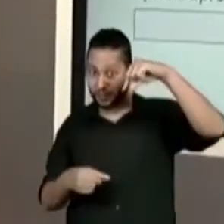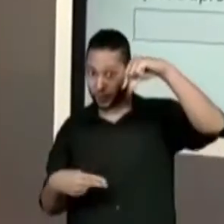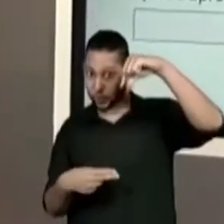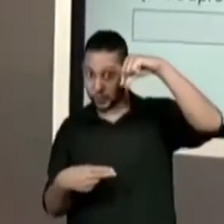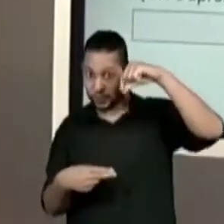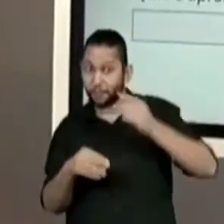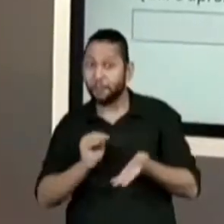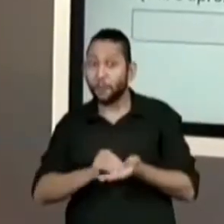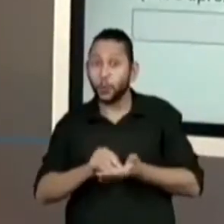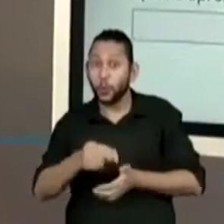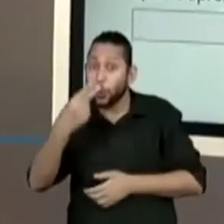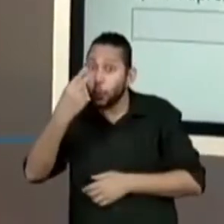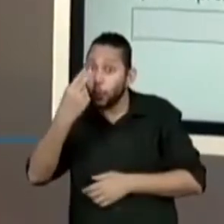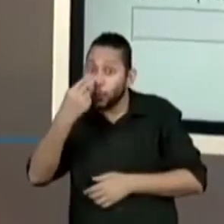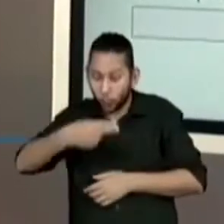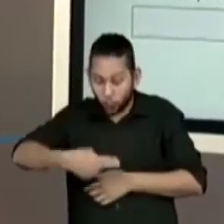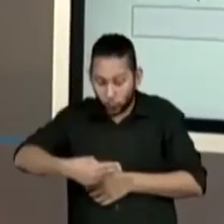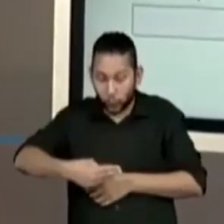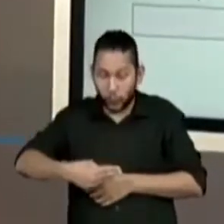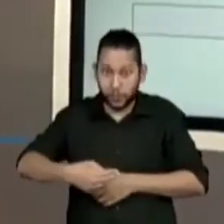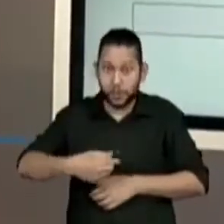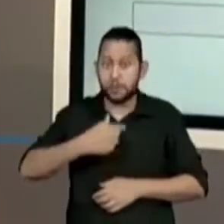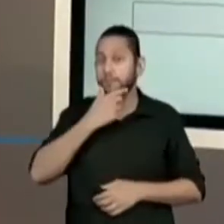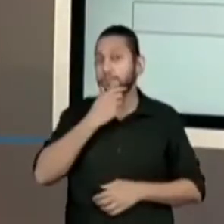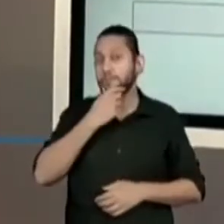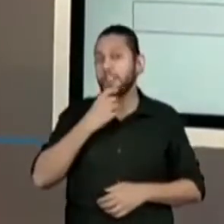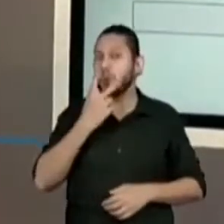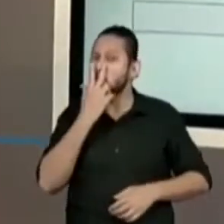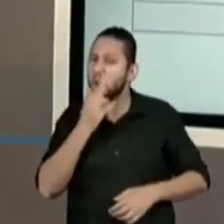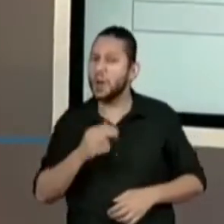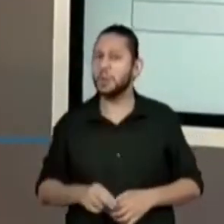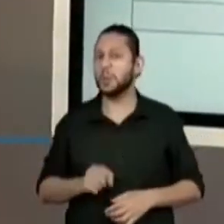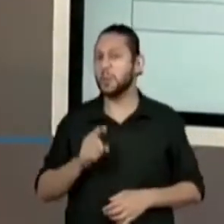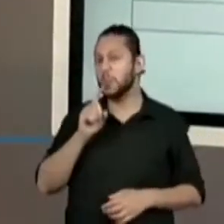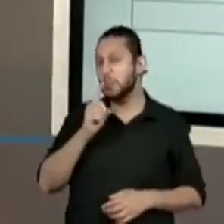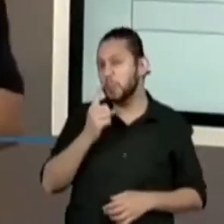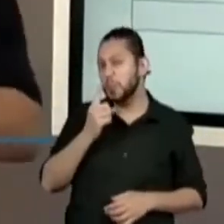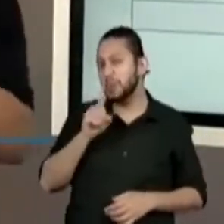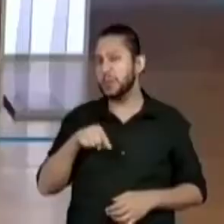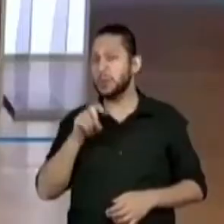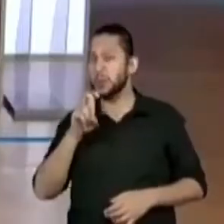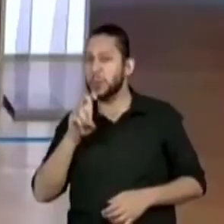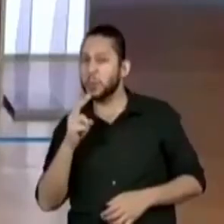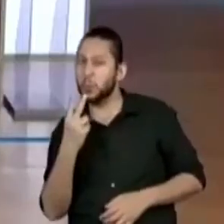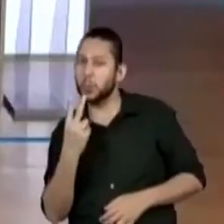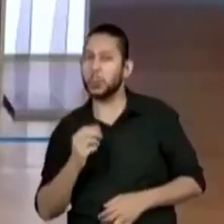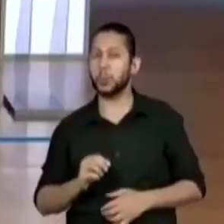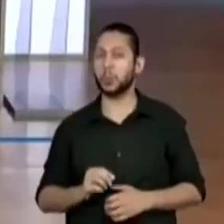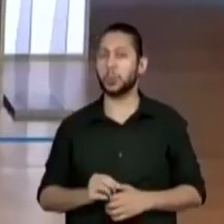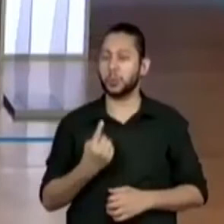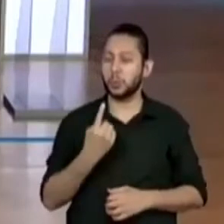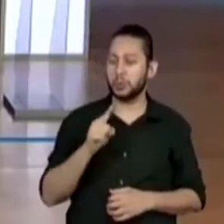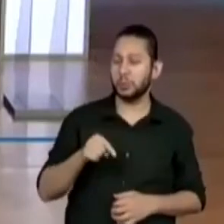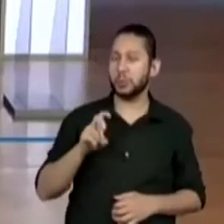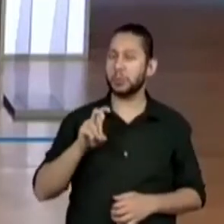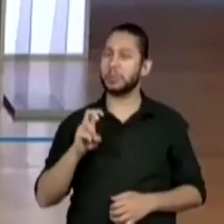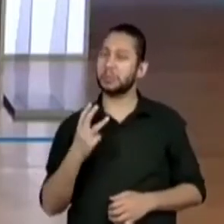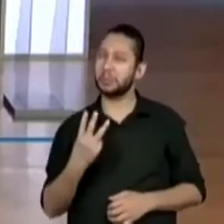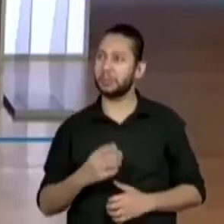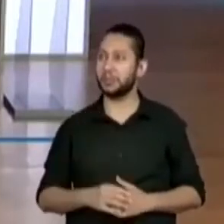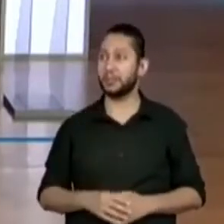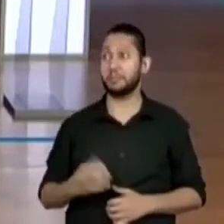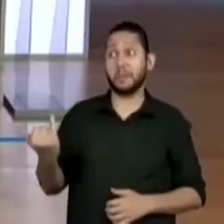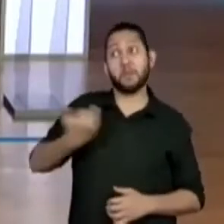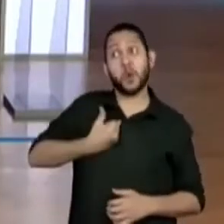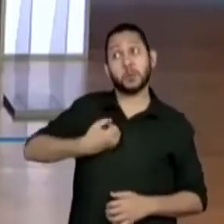chão. Então, estimo eu, professora, 1,52, 1,53. E aí? Eles estão falando